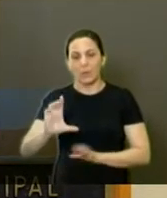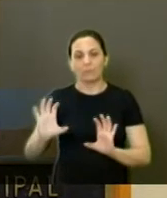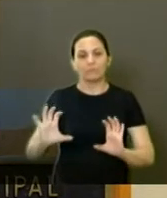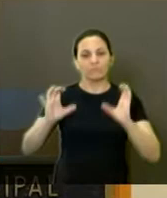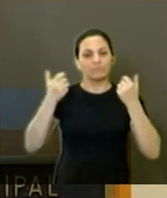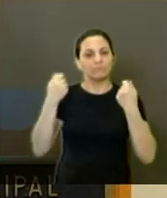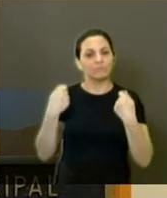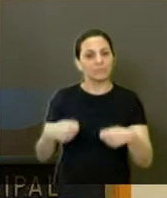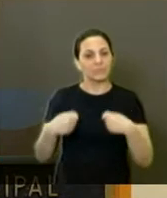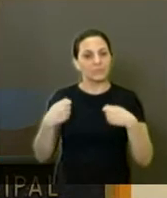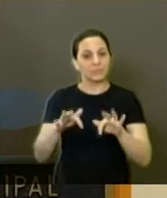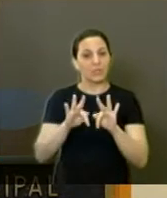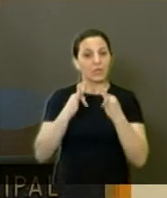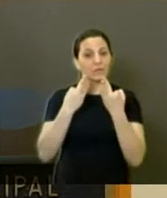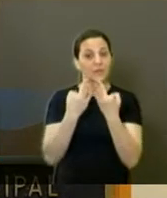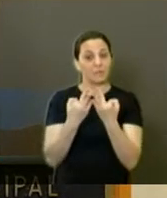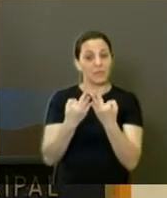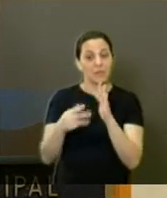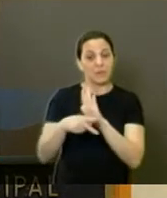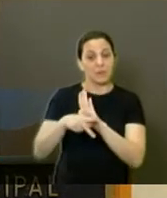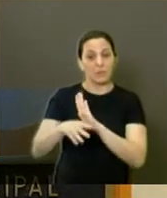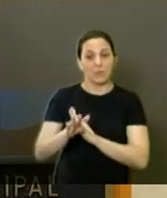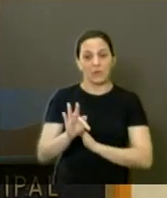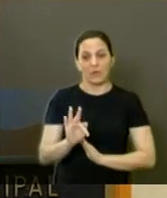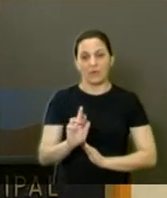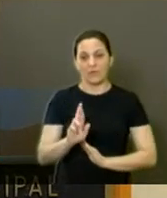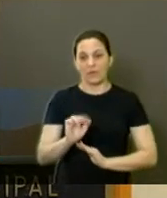e deve à família Freitas.